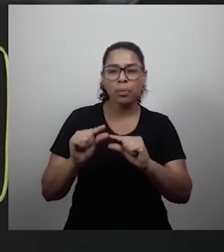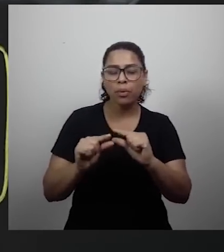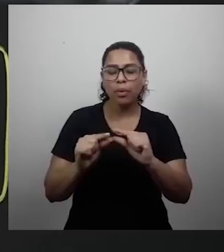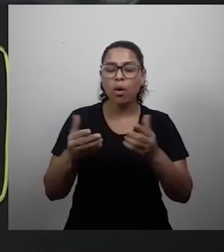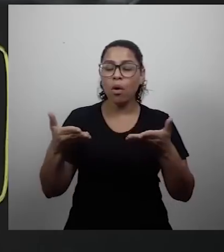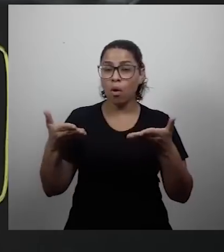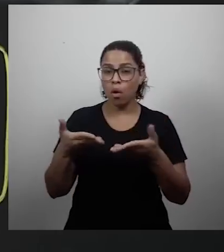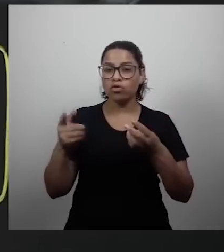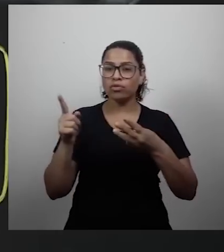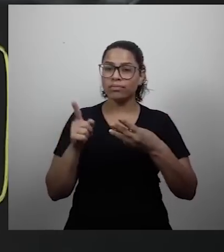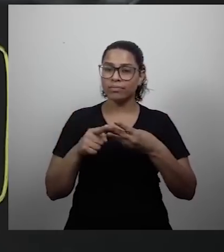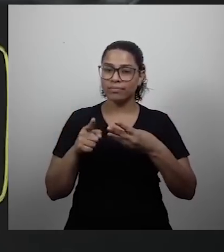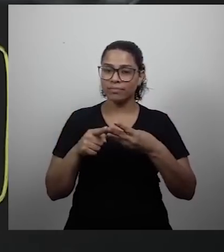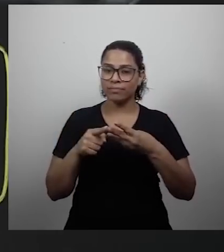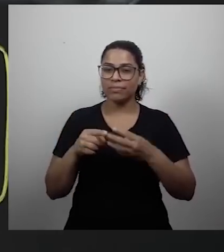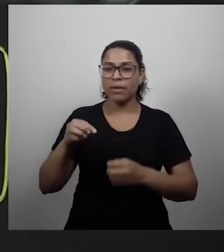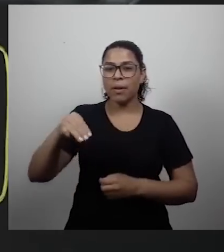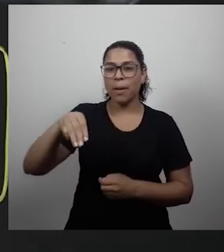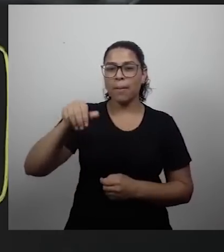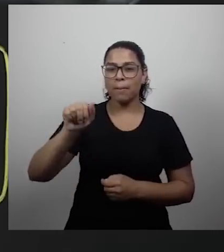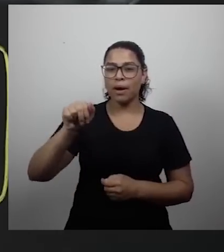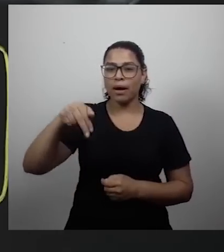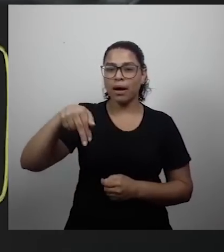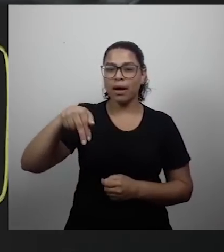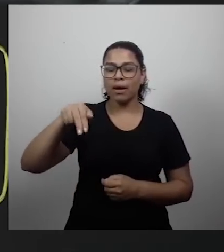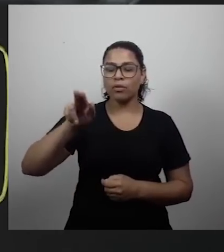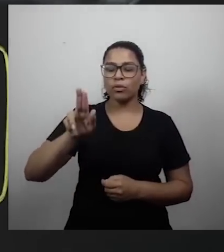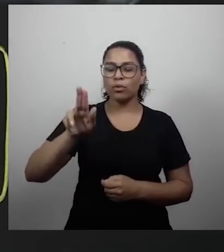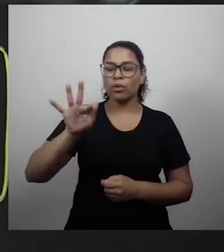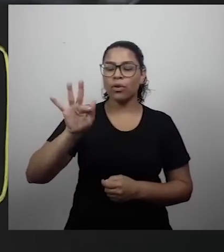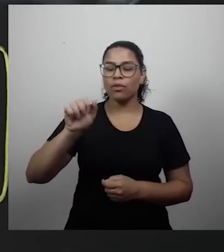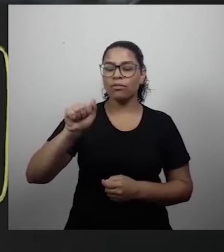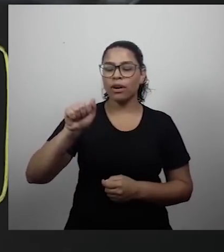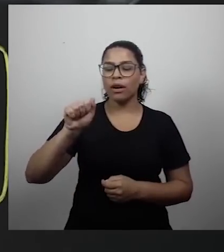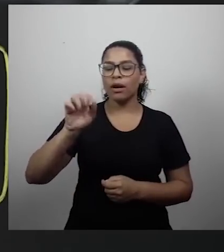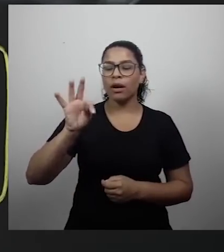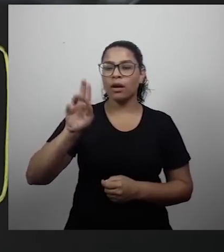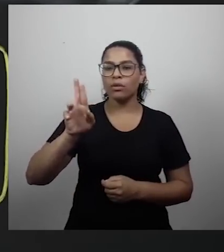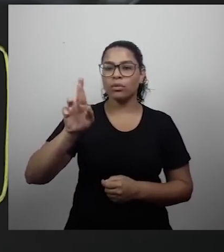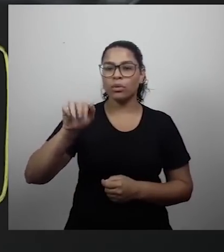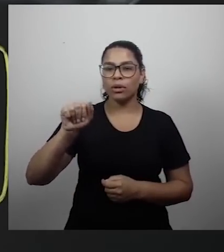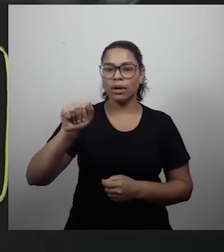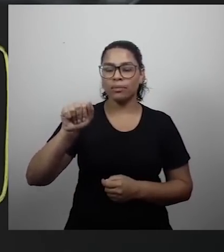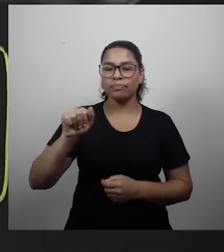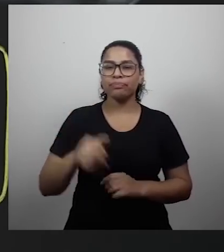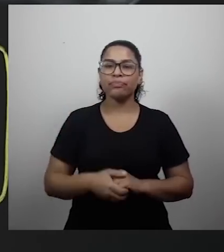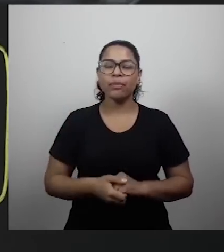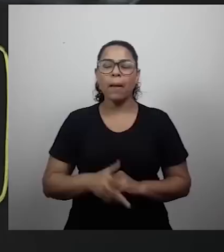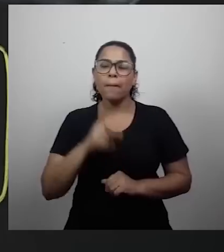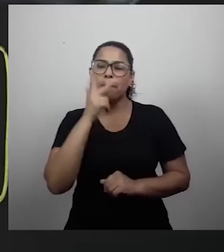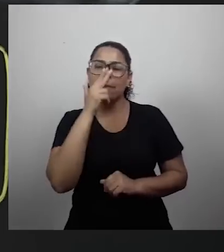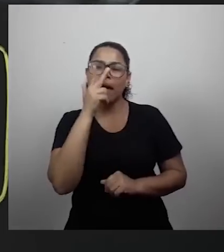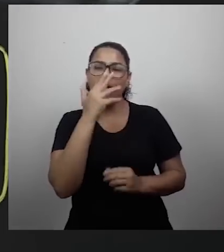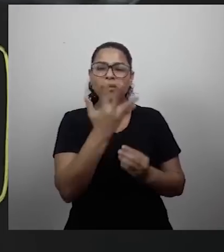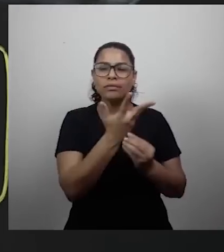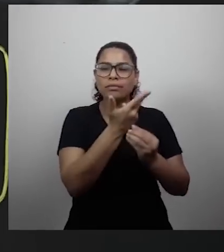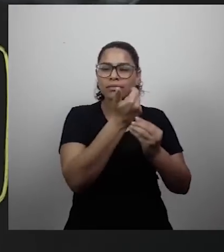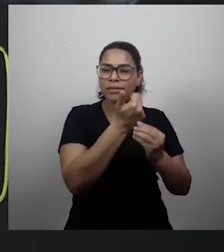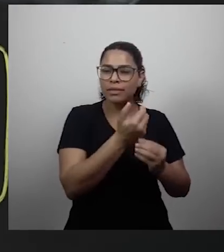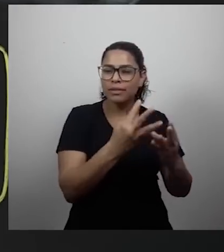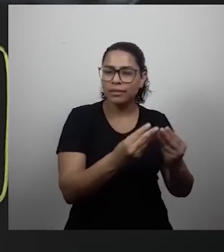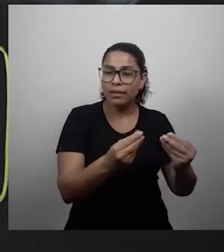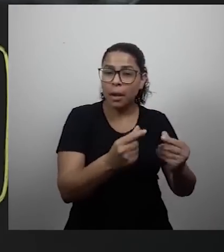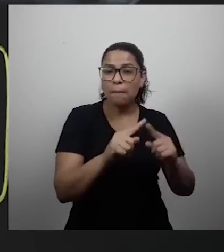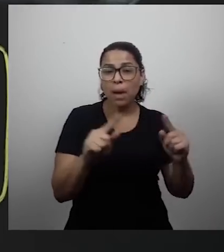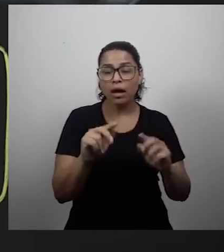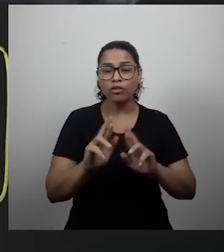modelo que a gente chama em história de manufatura. Ele tem algumas proximidades com o artesanato, mas já tem algumas diferenças.